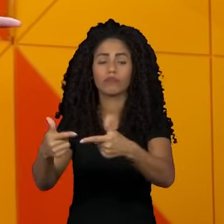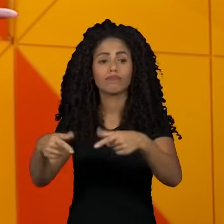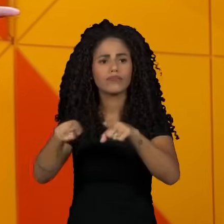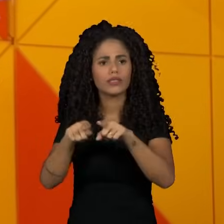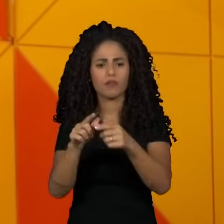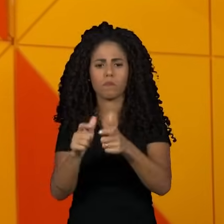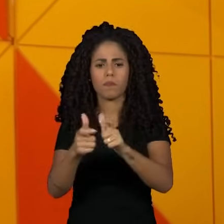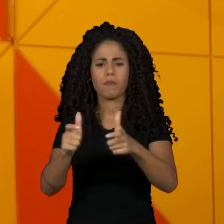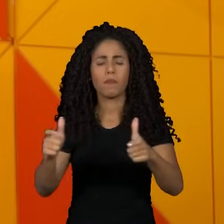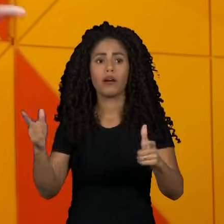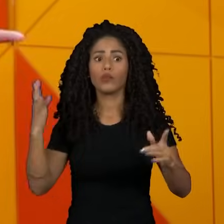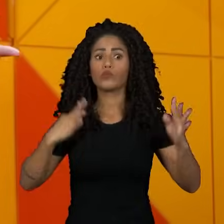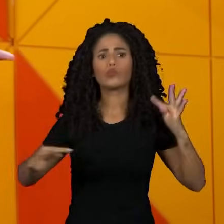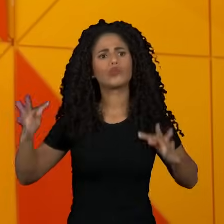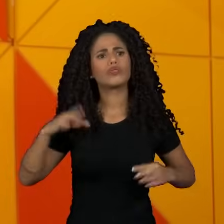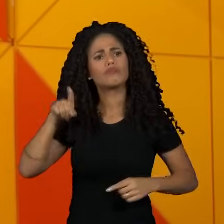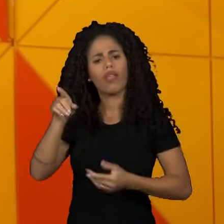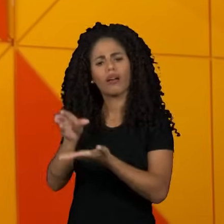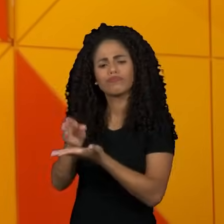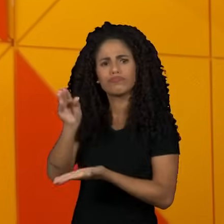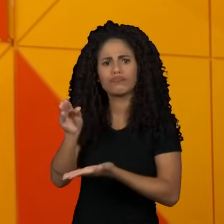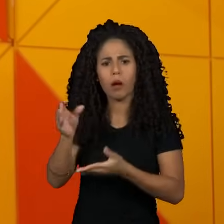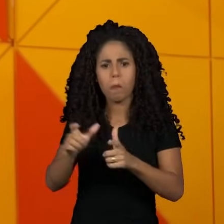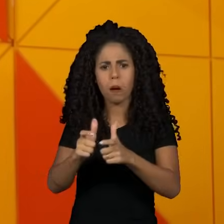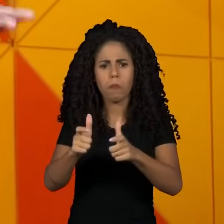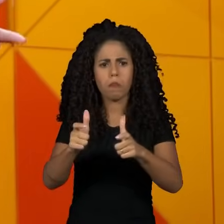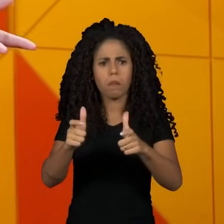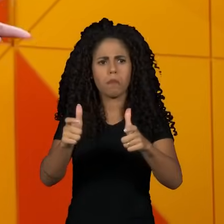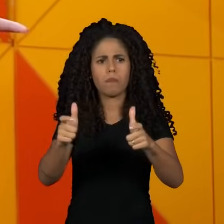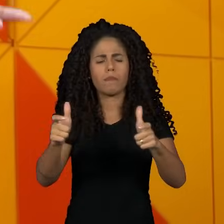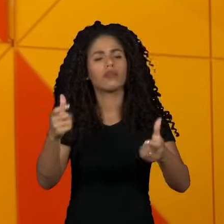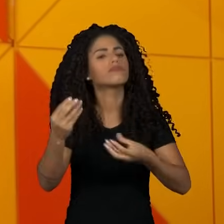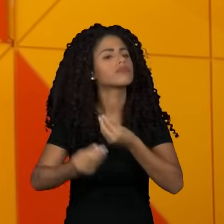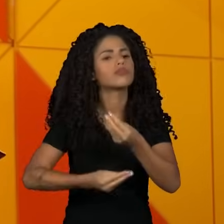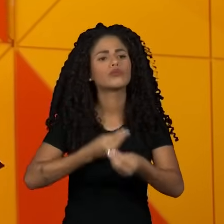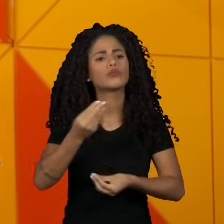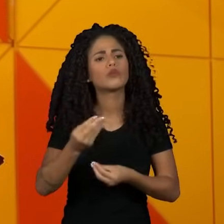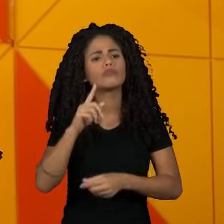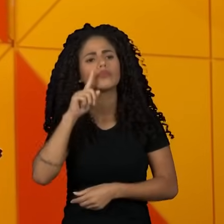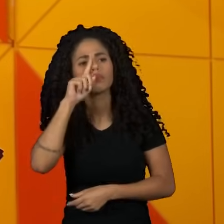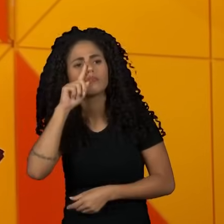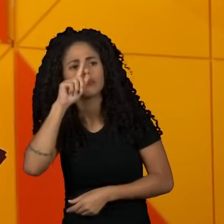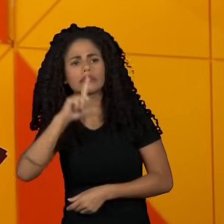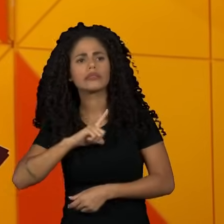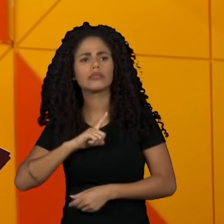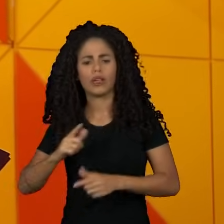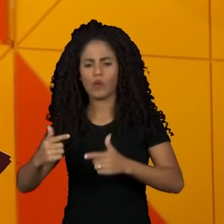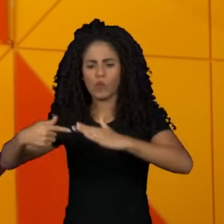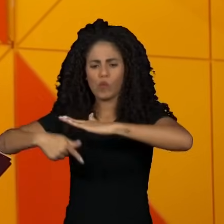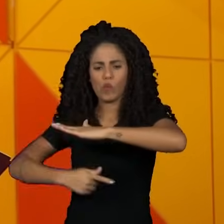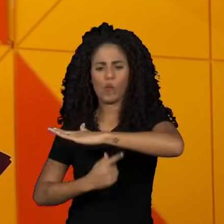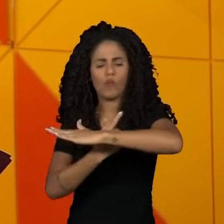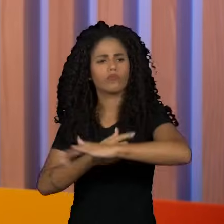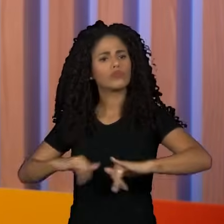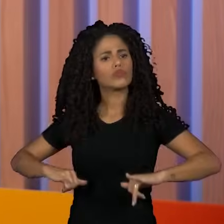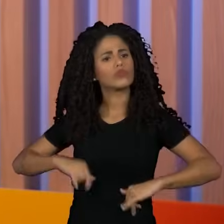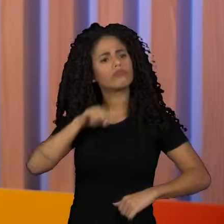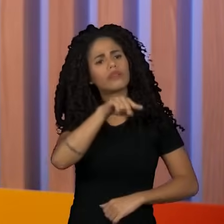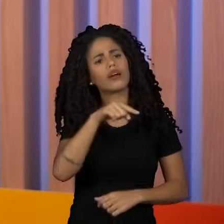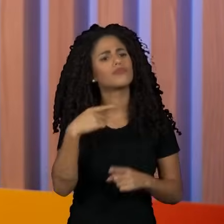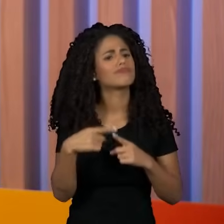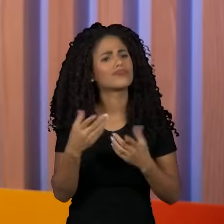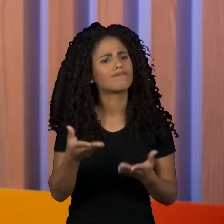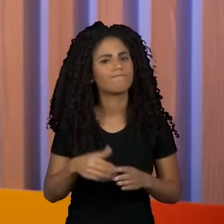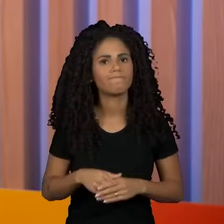crescimento desenfreado. Queria que você explicasse um pouco para a gente desses perigos que os golfinhos sofrem ali em Fernando de Noronha. Existem